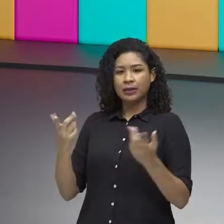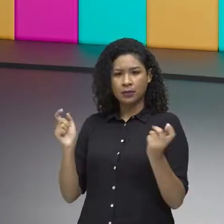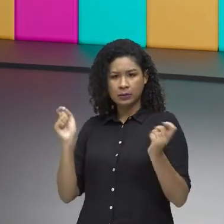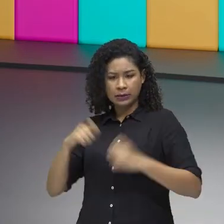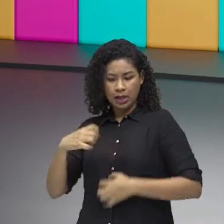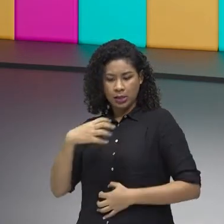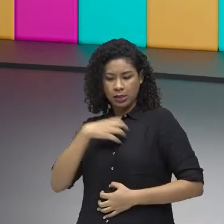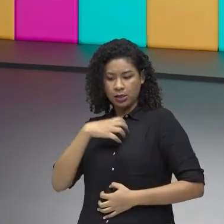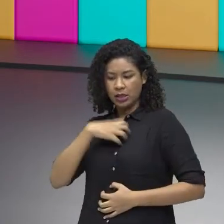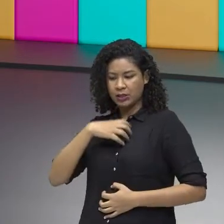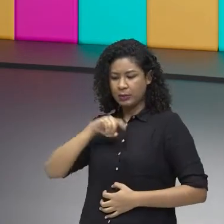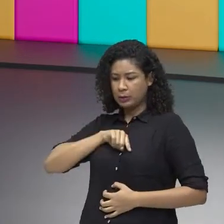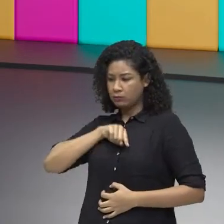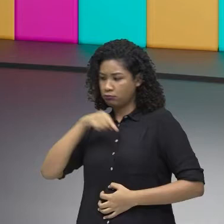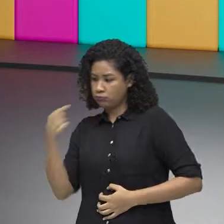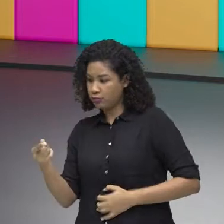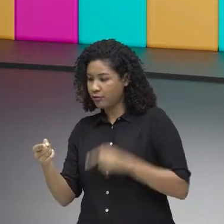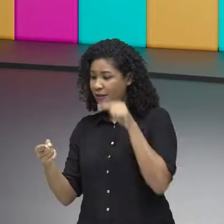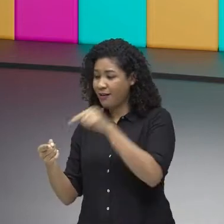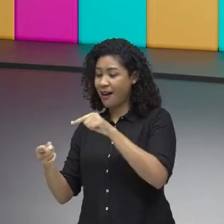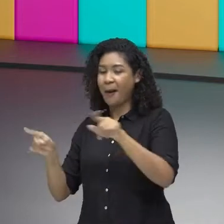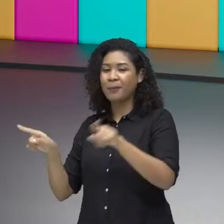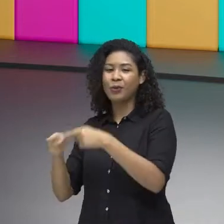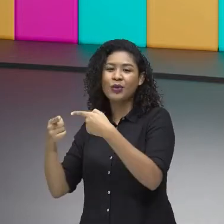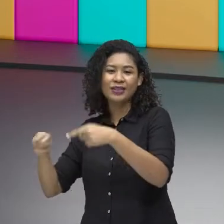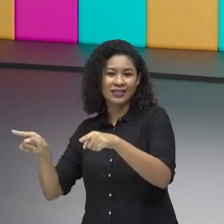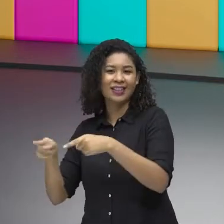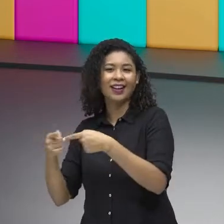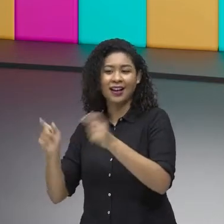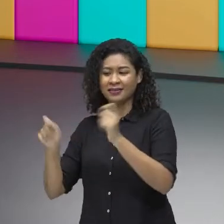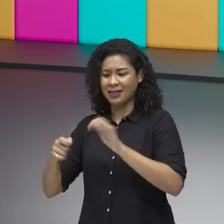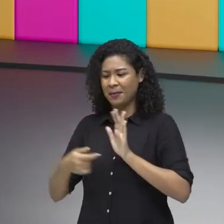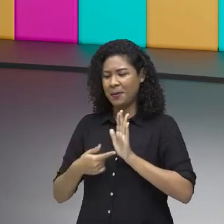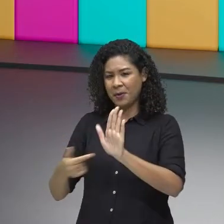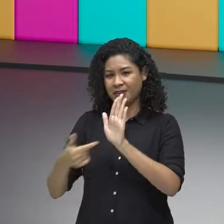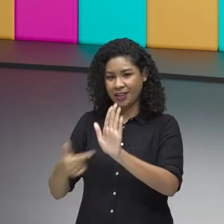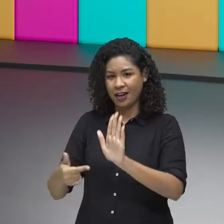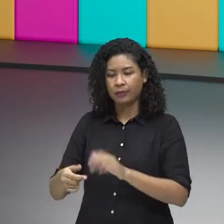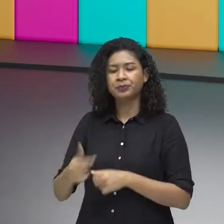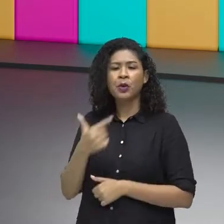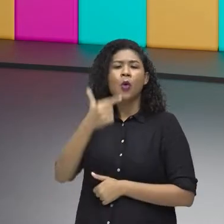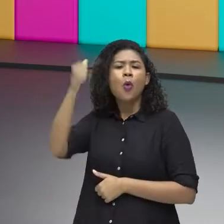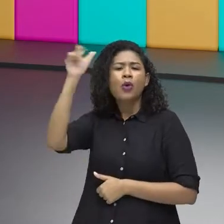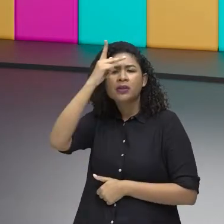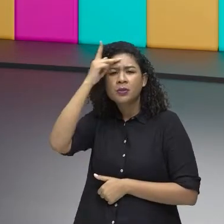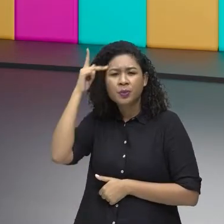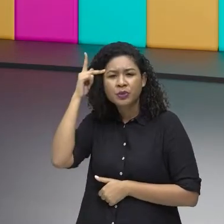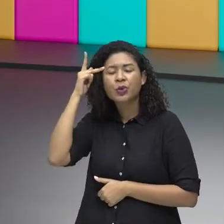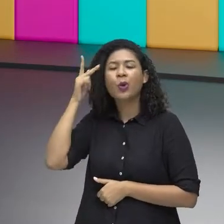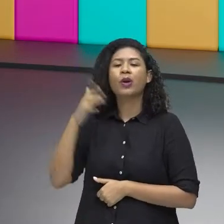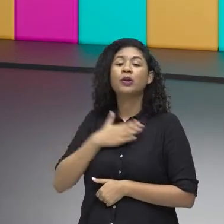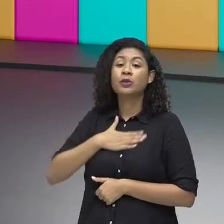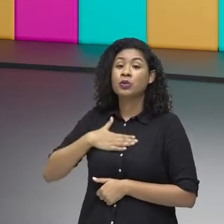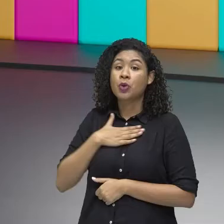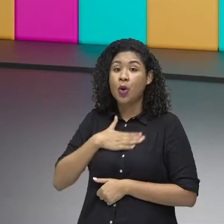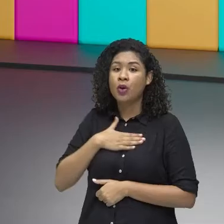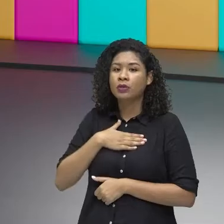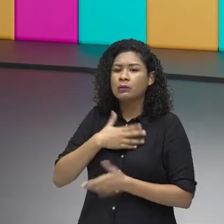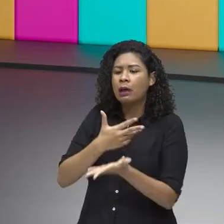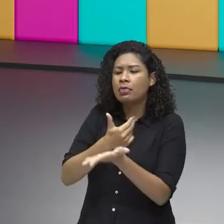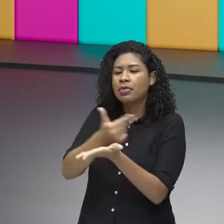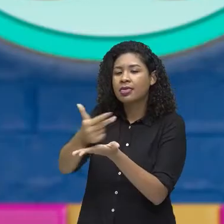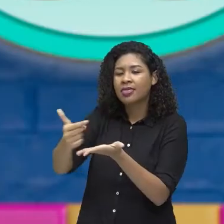desse sentimento para o aspecto musical. Tem pessoas que o fazem a partir do desenho. Eu sempre acredito que a veia artística,